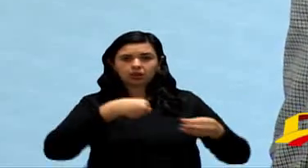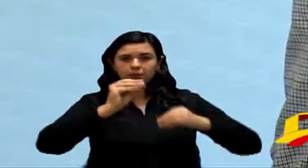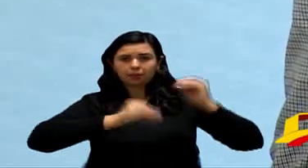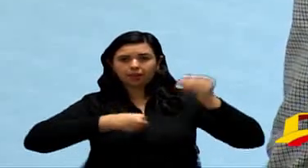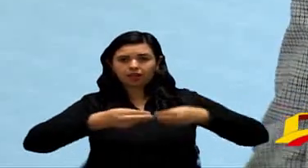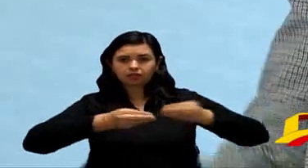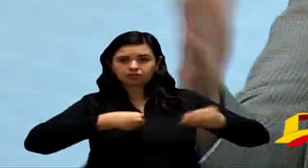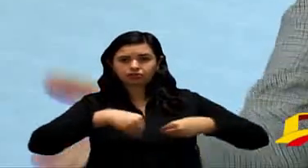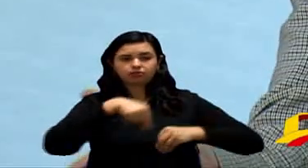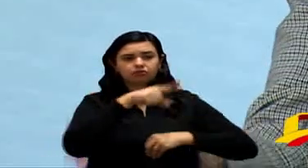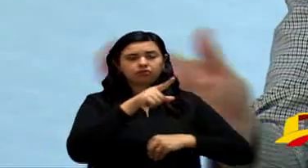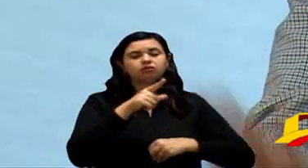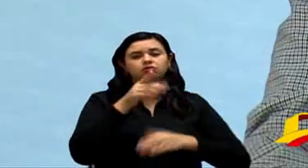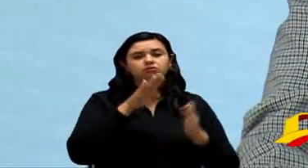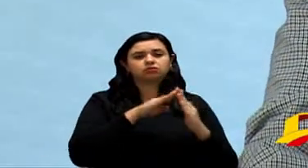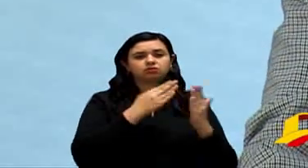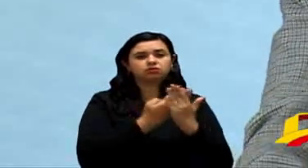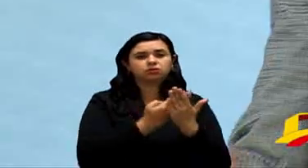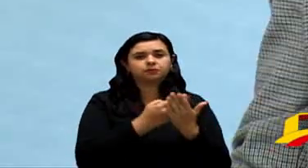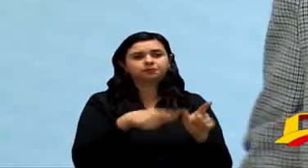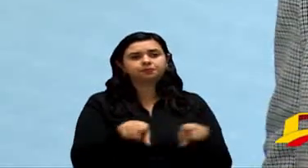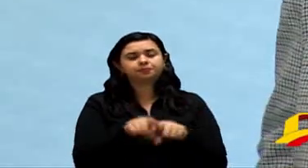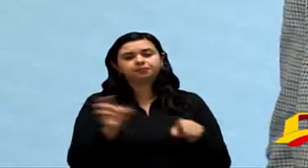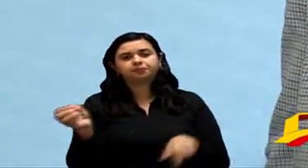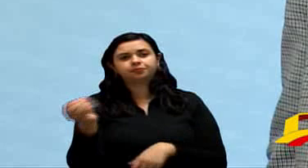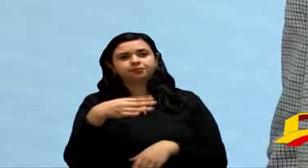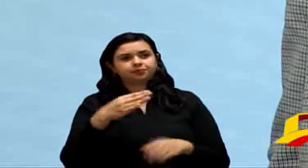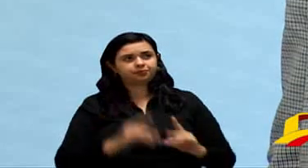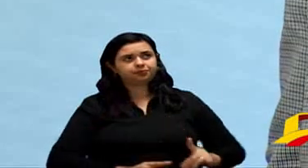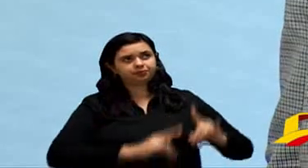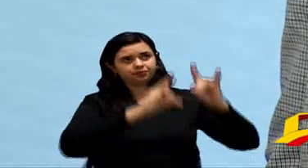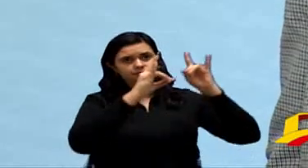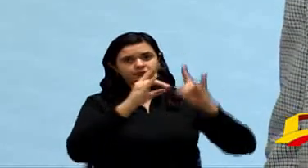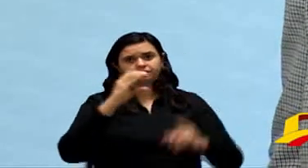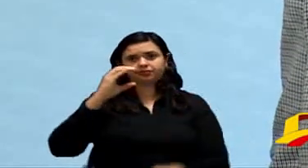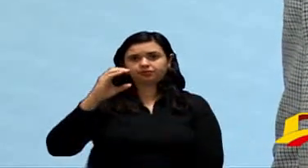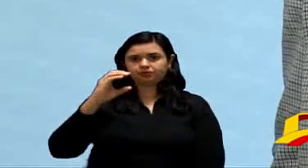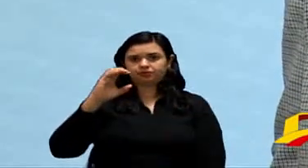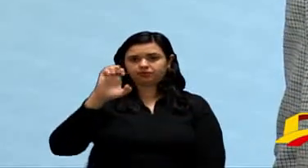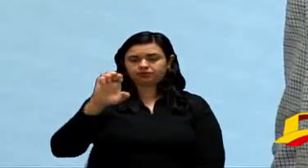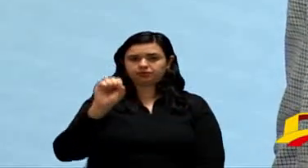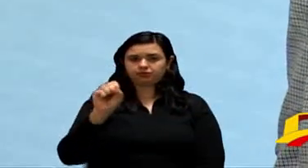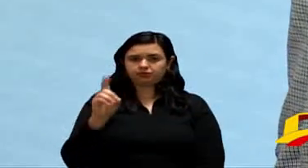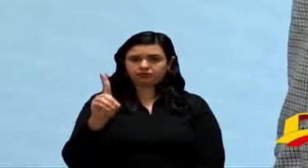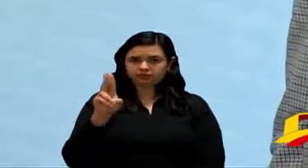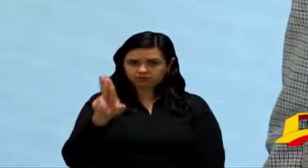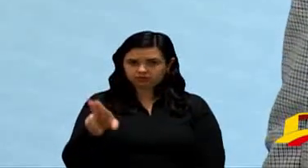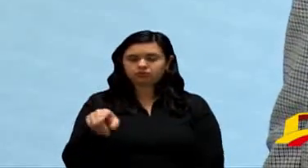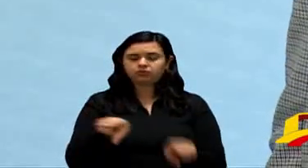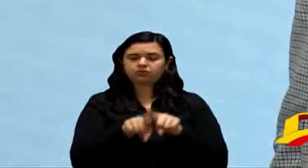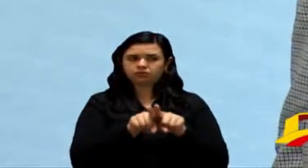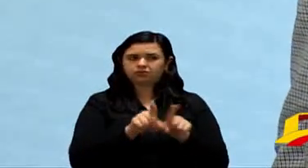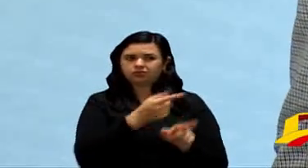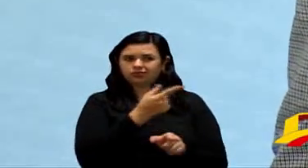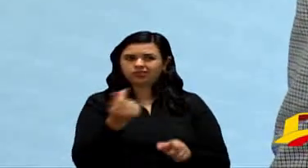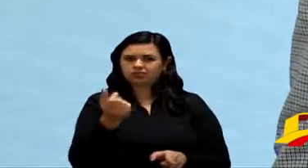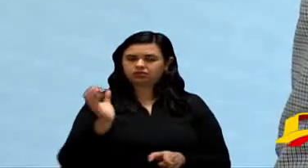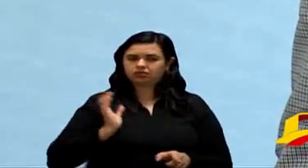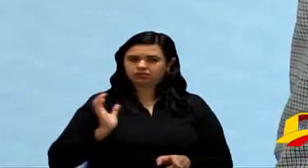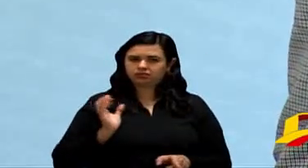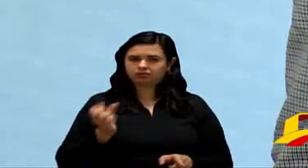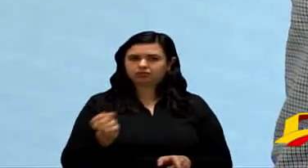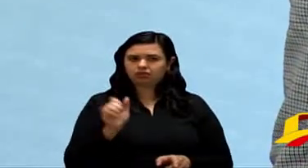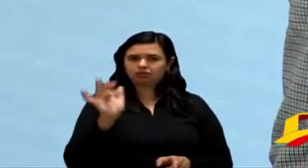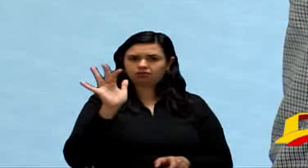o novo prédio da Seduc está sendo investigado pelo gaeco 30 milhões super faturado Palavra Cantada suspenso